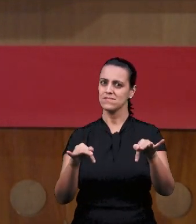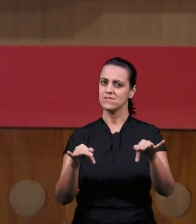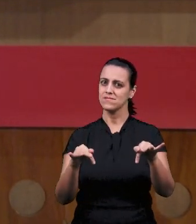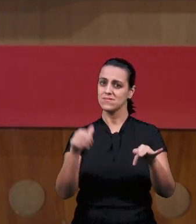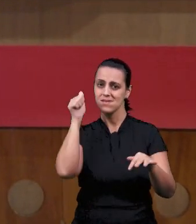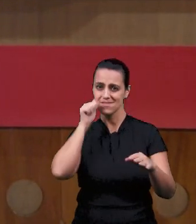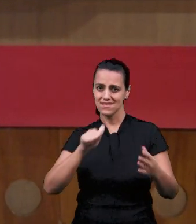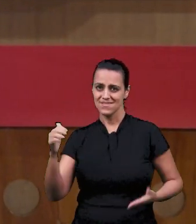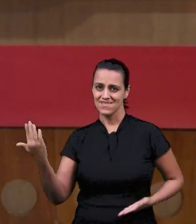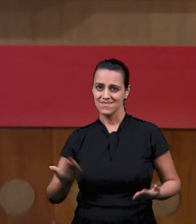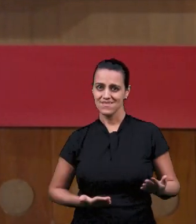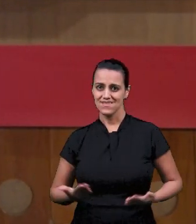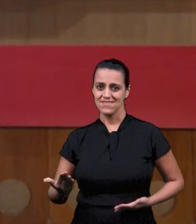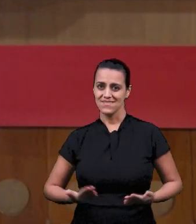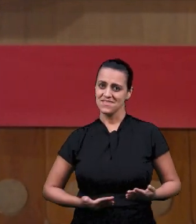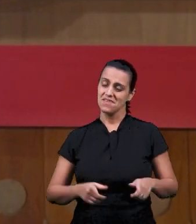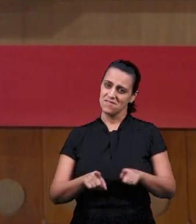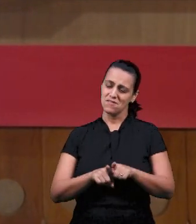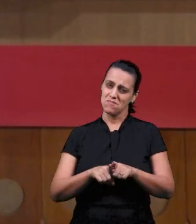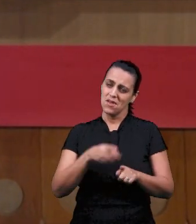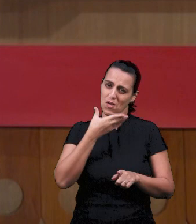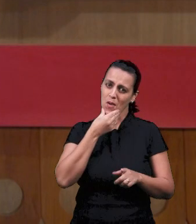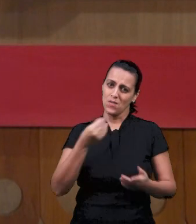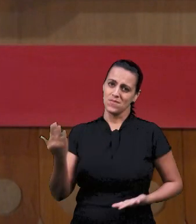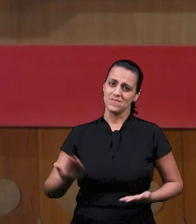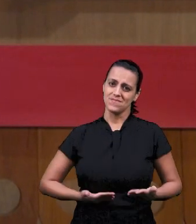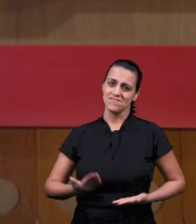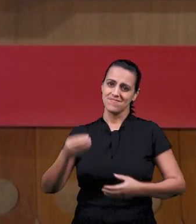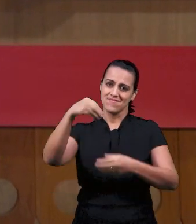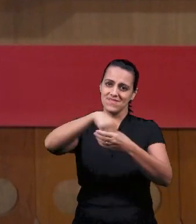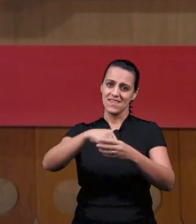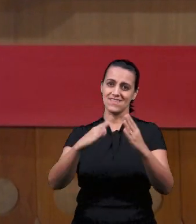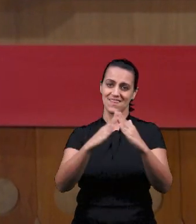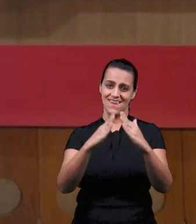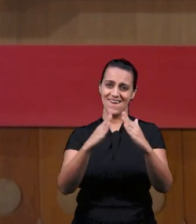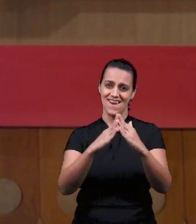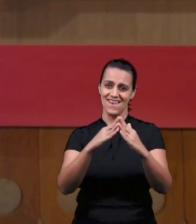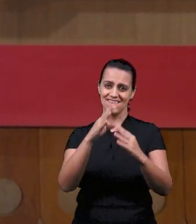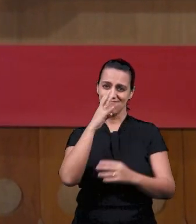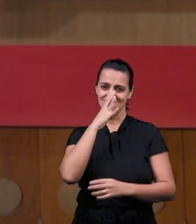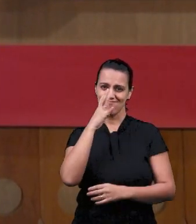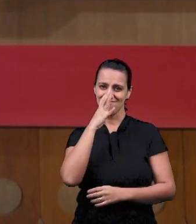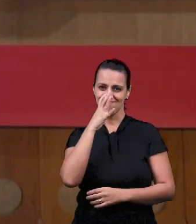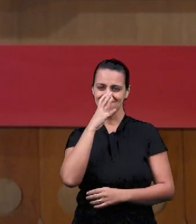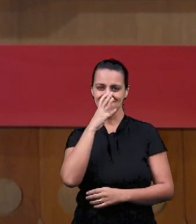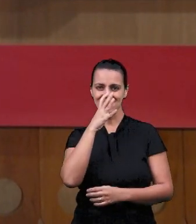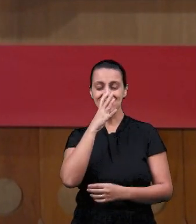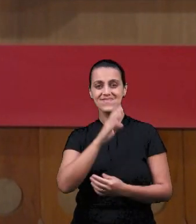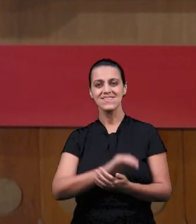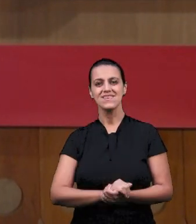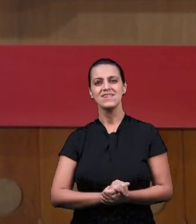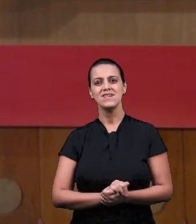irmãs e também irmãos que estão nos seus lares, estamos assistindo, uma palavra final do pastor